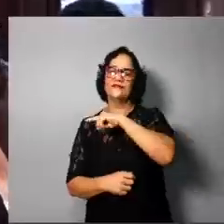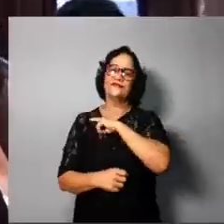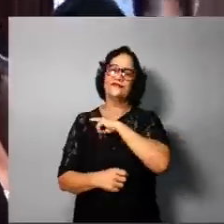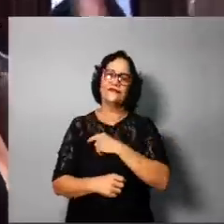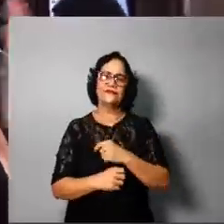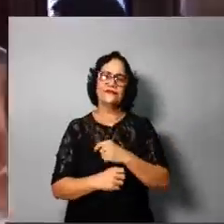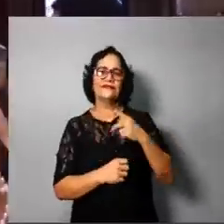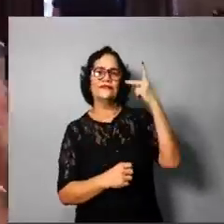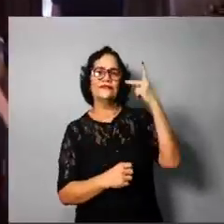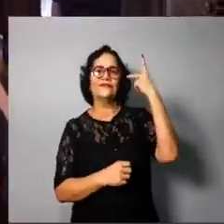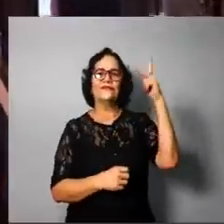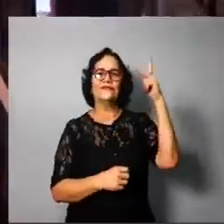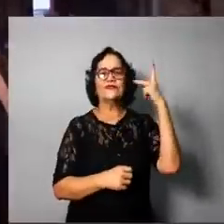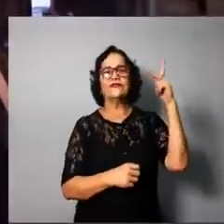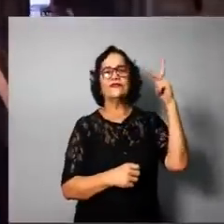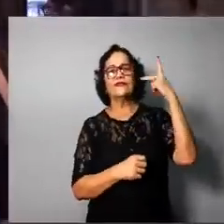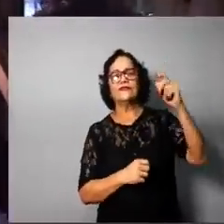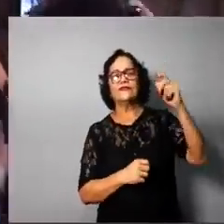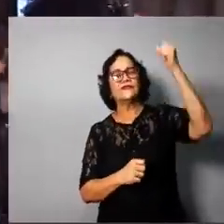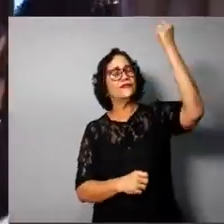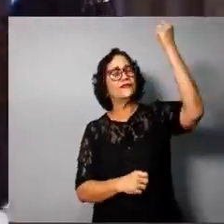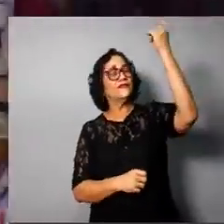mãe, tu és nossa